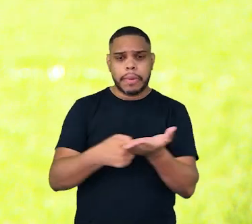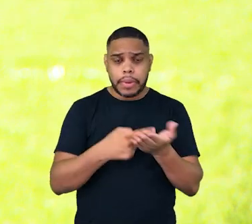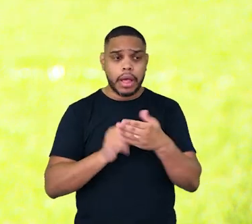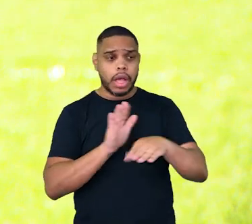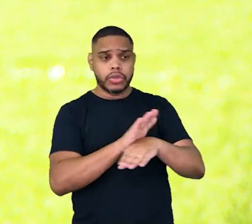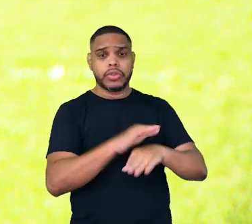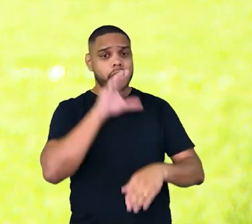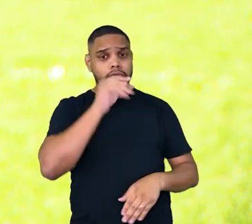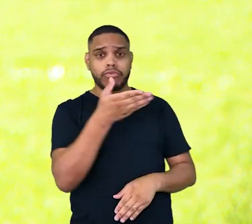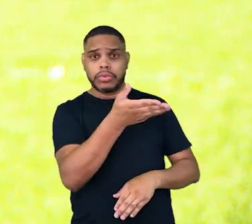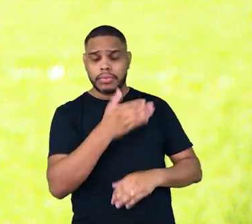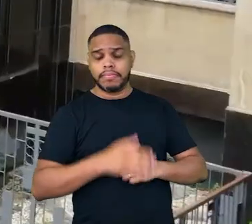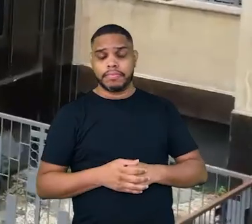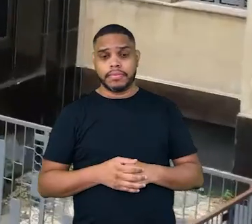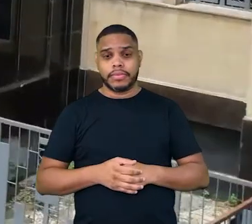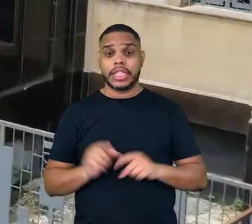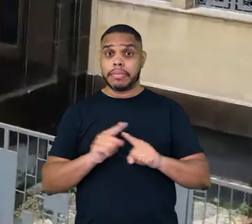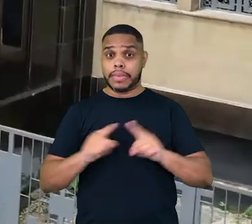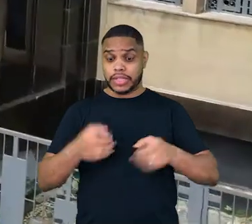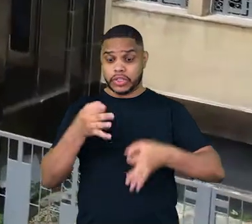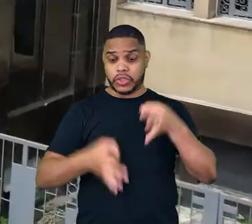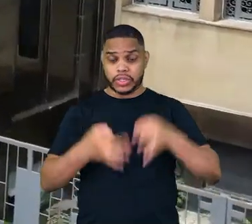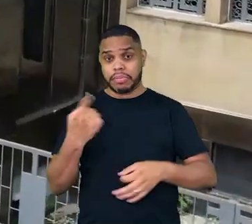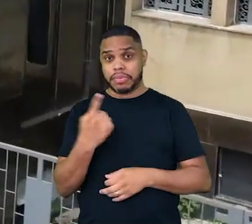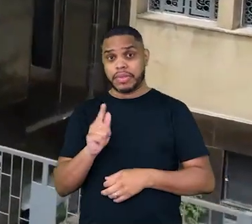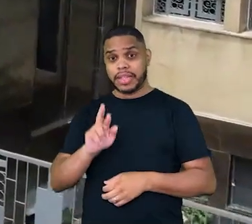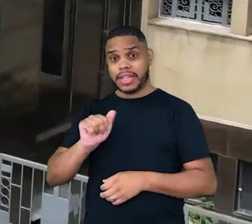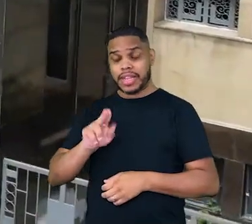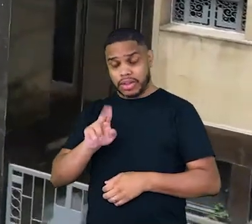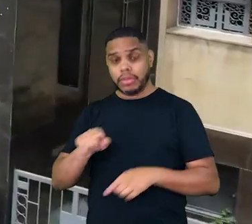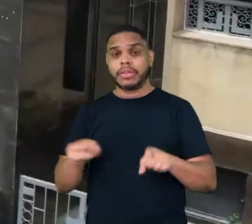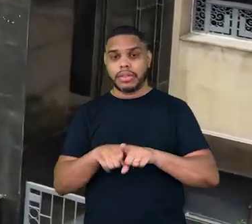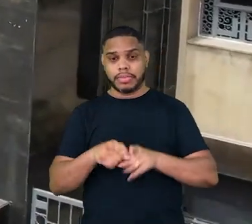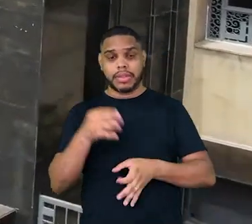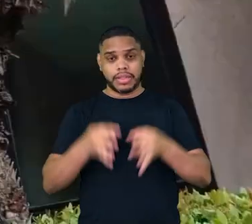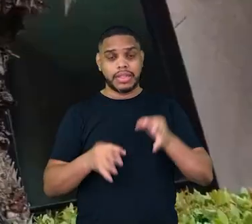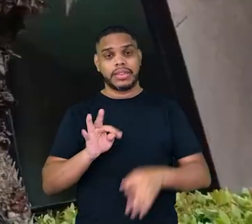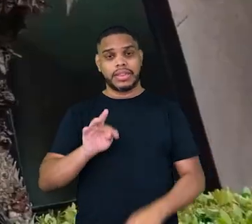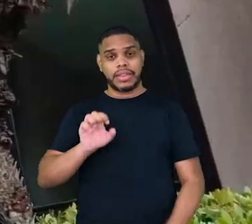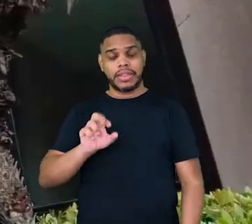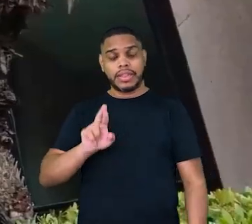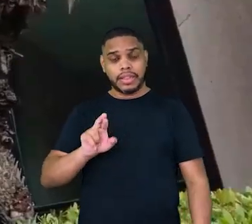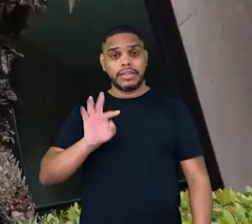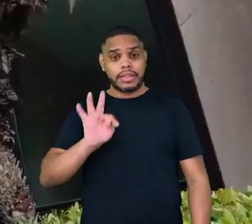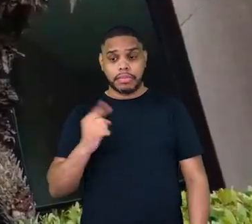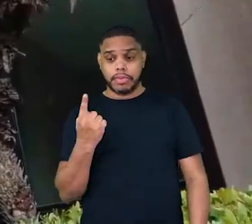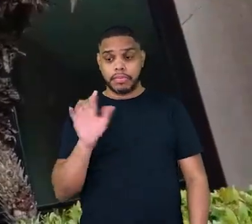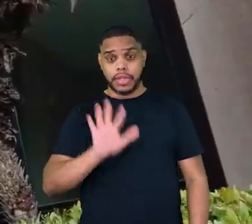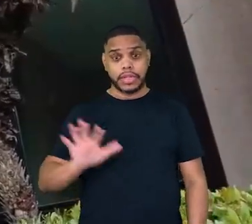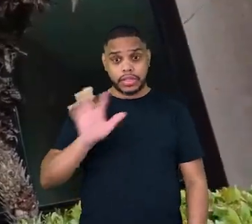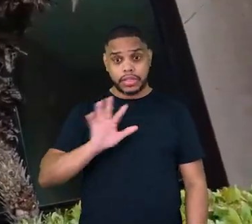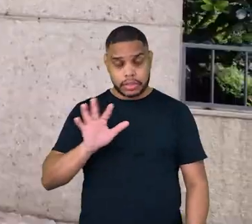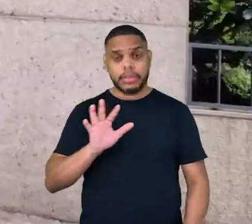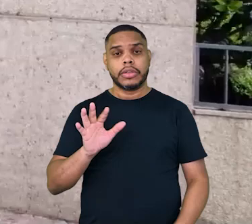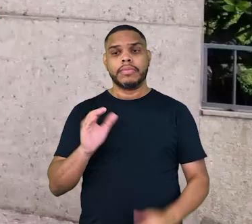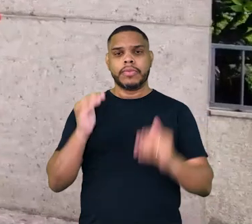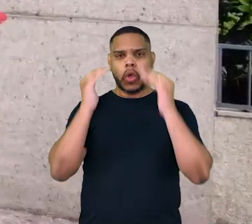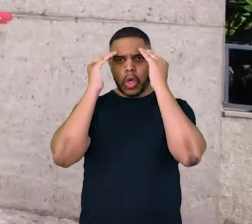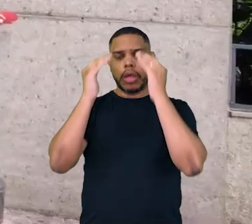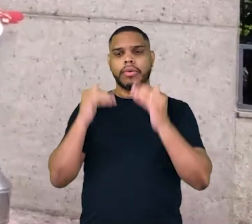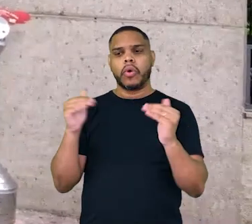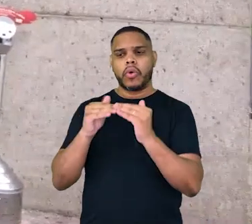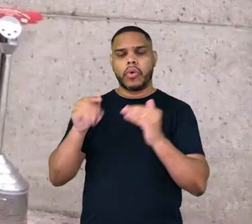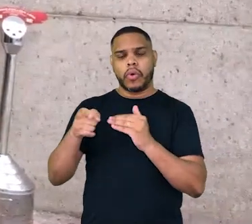negociação beneficiou o atleta. Mas o juízo de primeiro grau e o Tribunal Regional do Trabalho da Primeira Região atenderam ao pedido